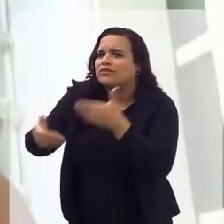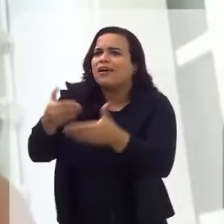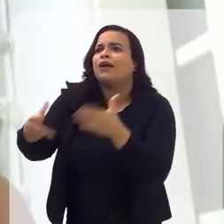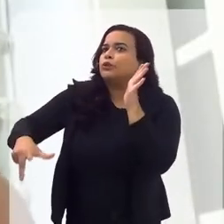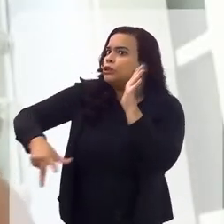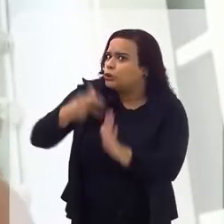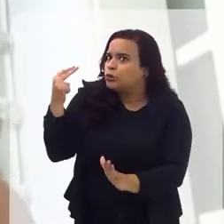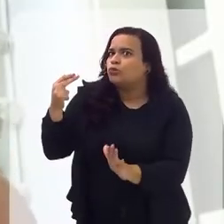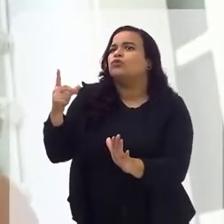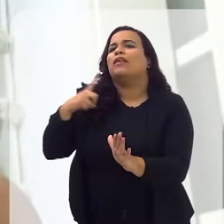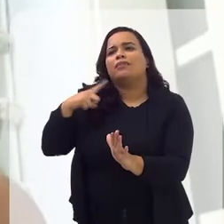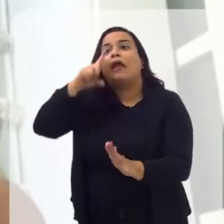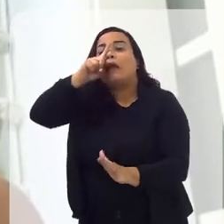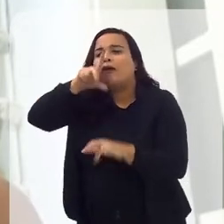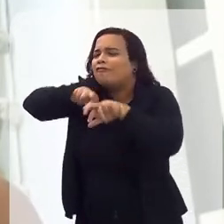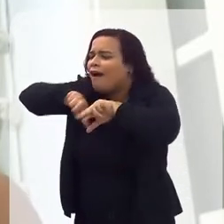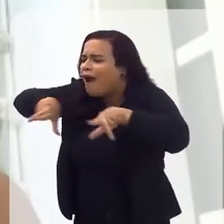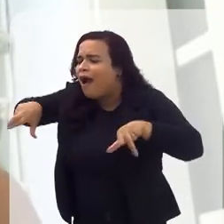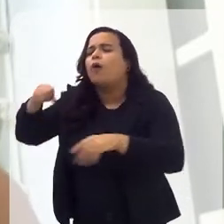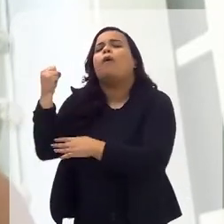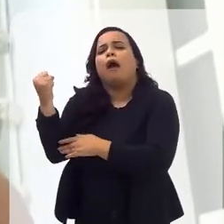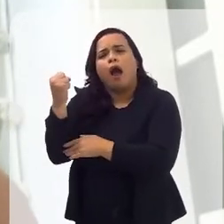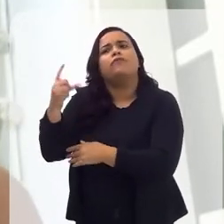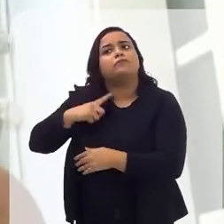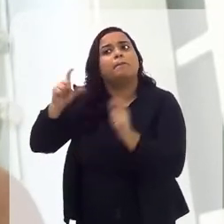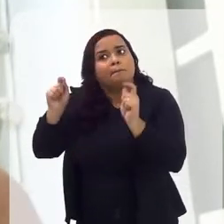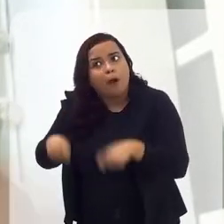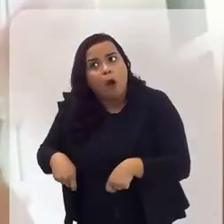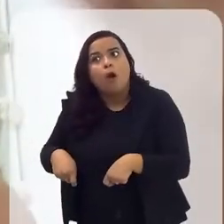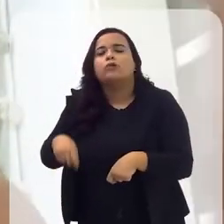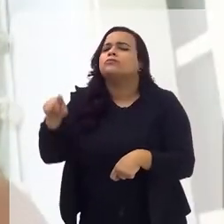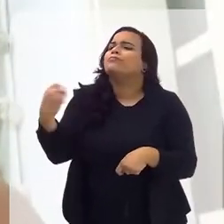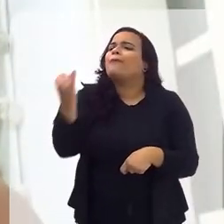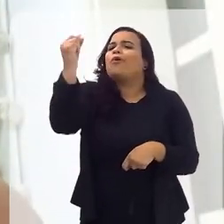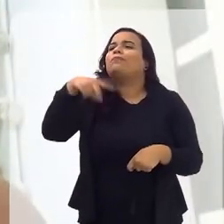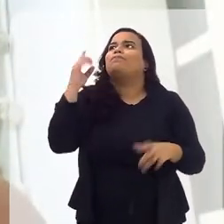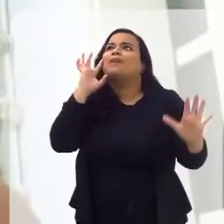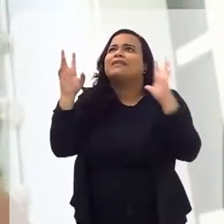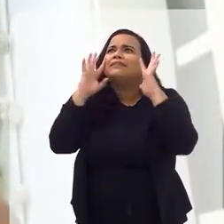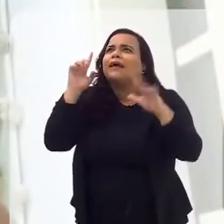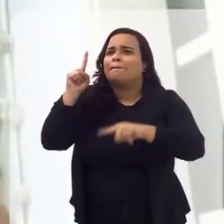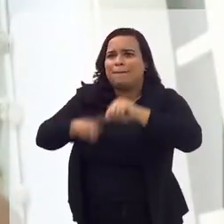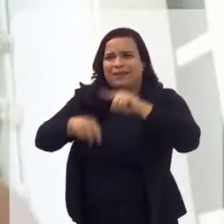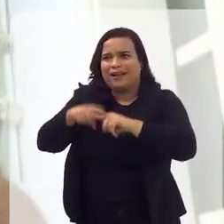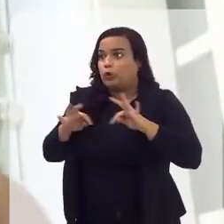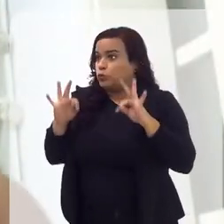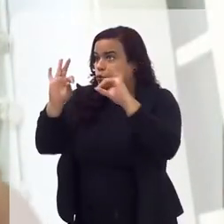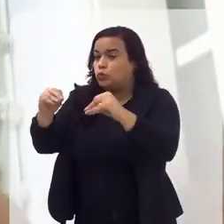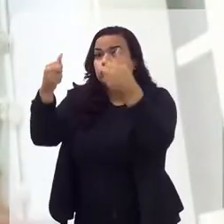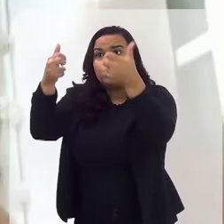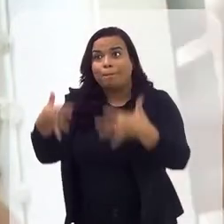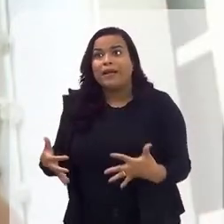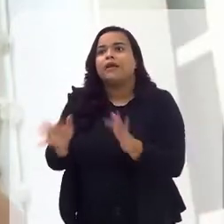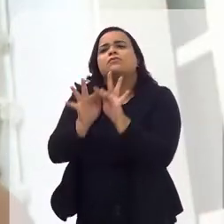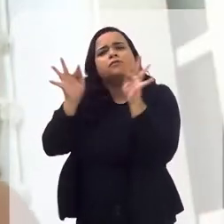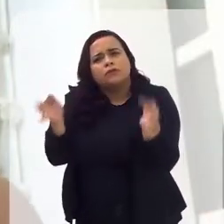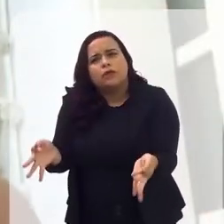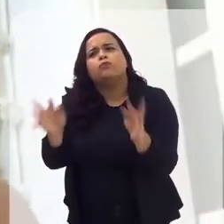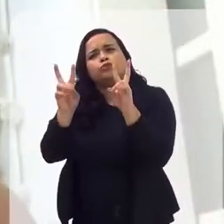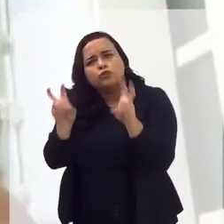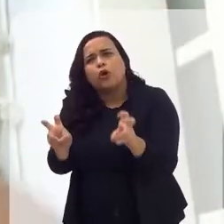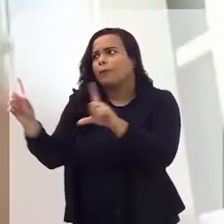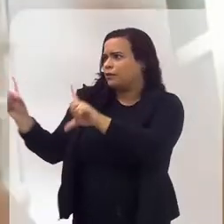todo um processo cirúrgico que tem os seus riscos. Então é muito importante, porque quando a gente vê esse material falando de uma forma